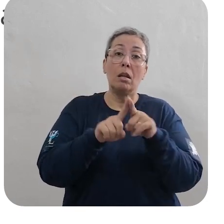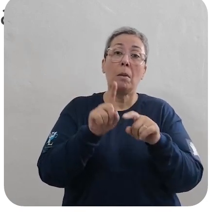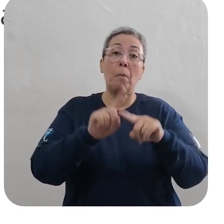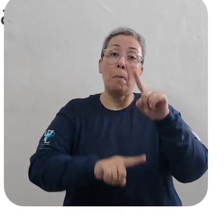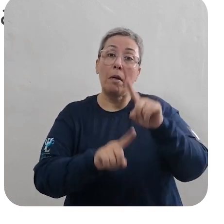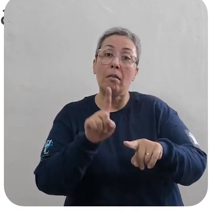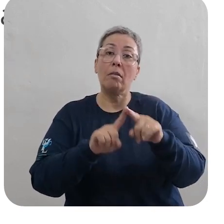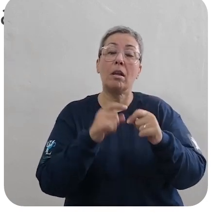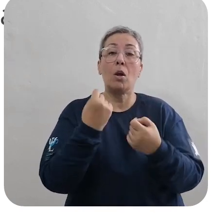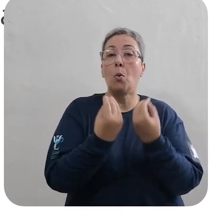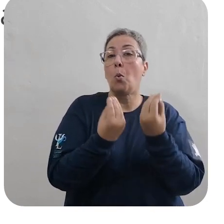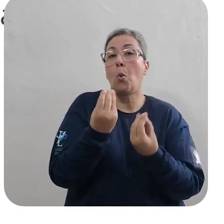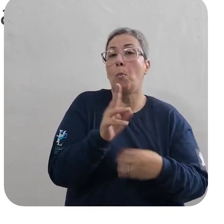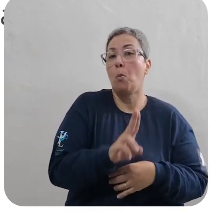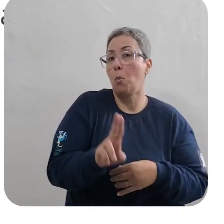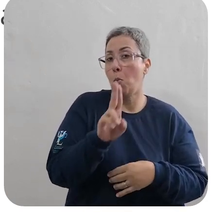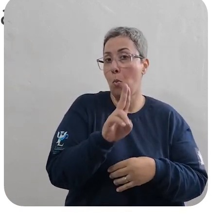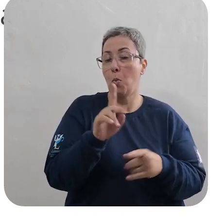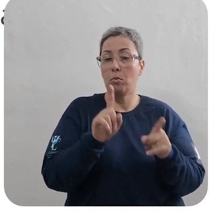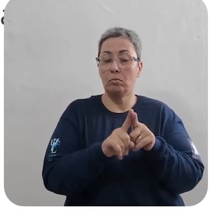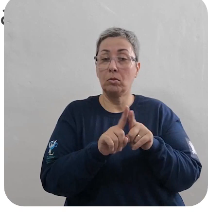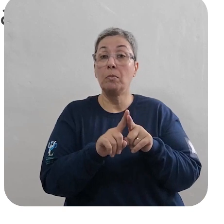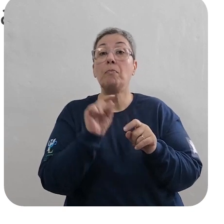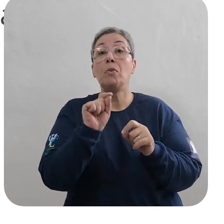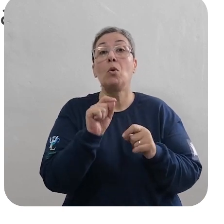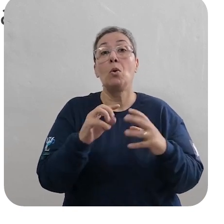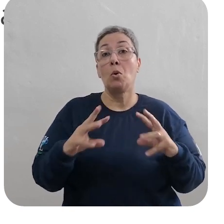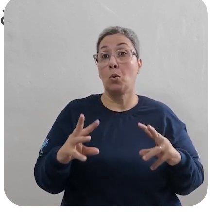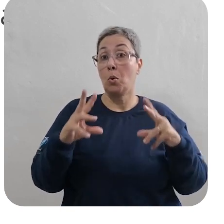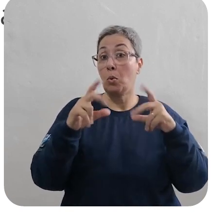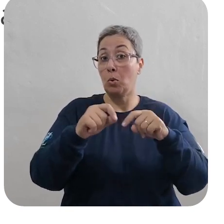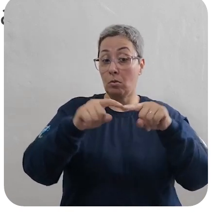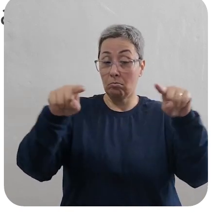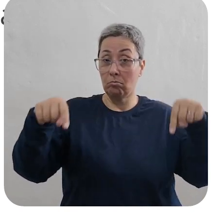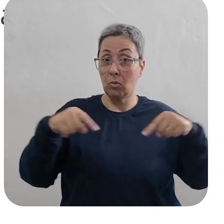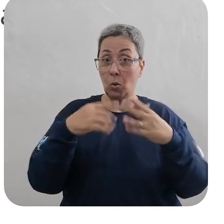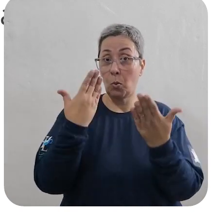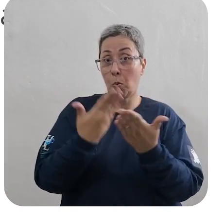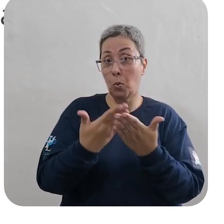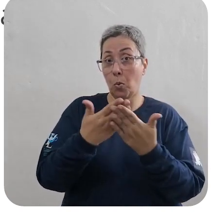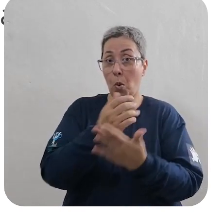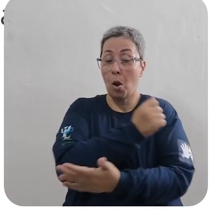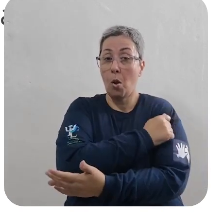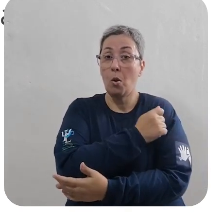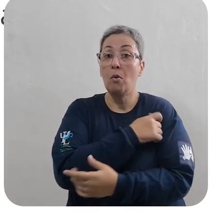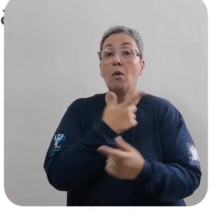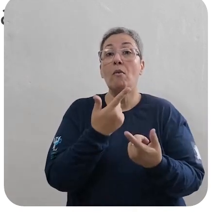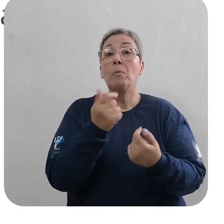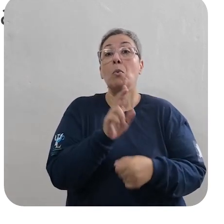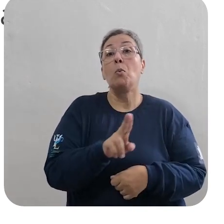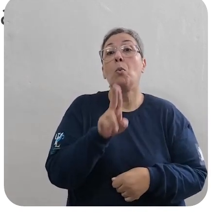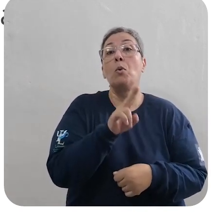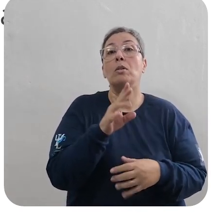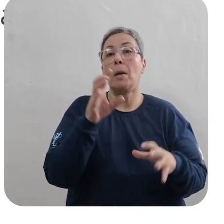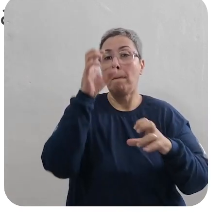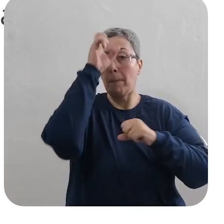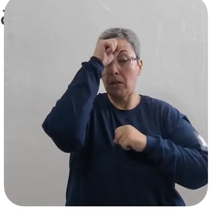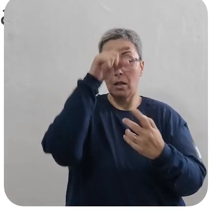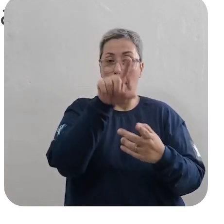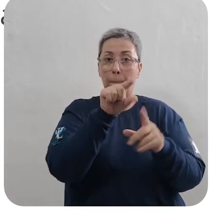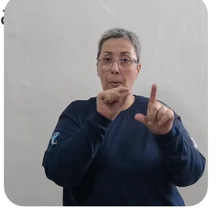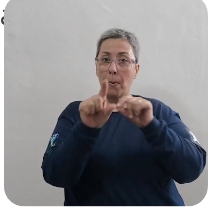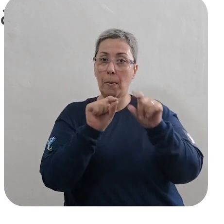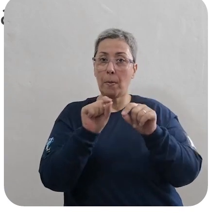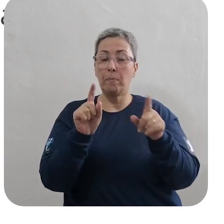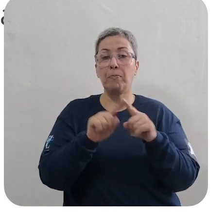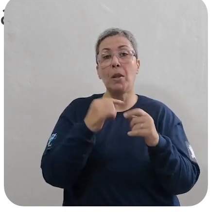os objetos e funções existentes para tal, para toda a turma, vamos trabalhar com as aprendizagens